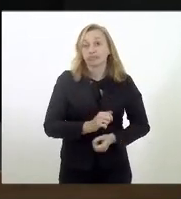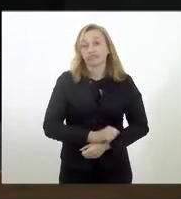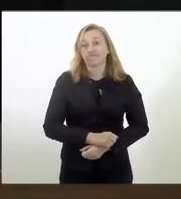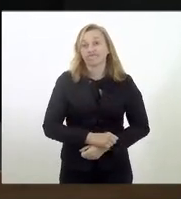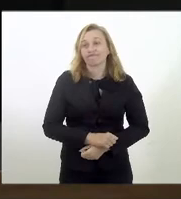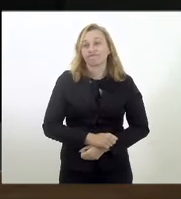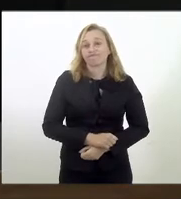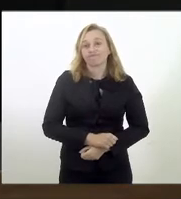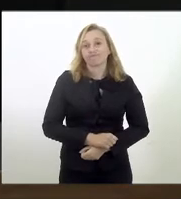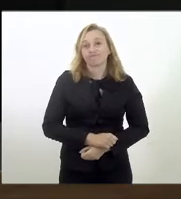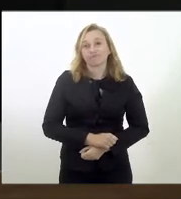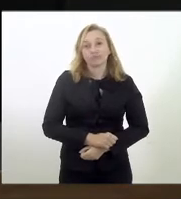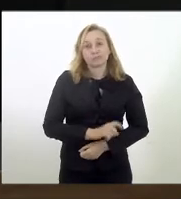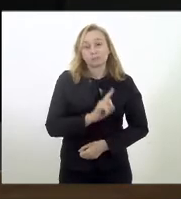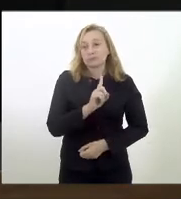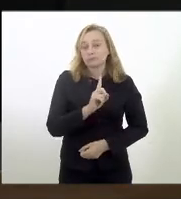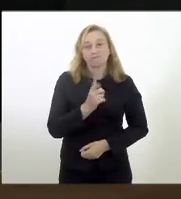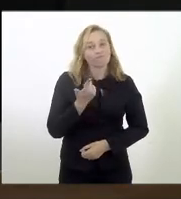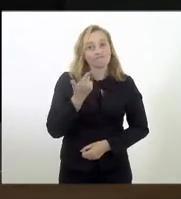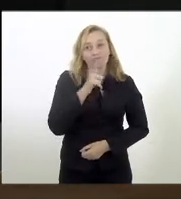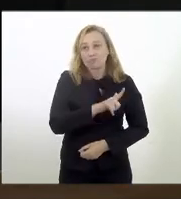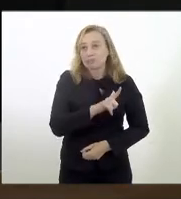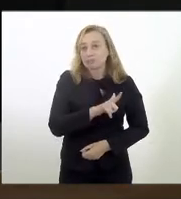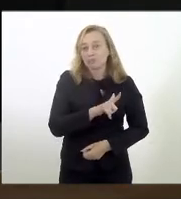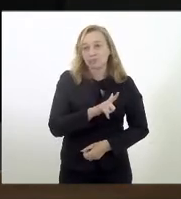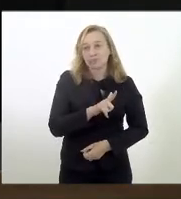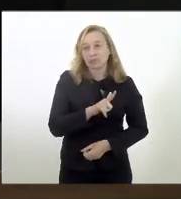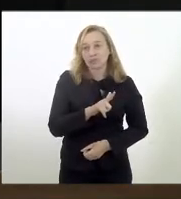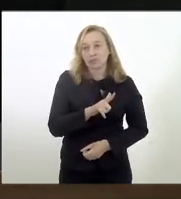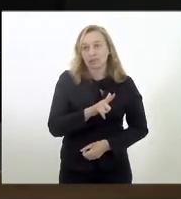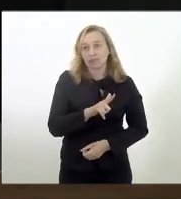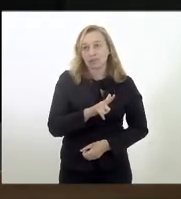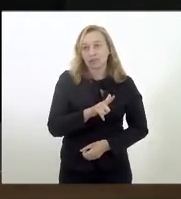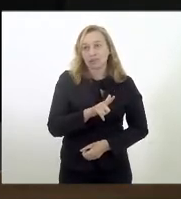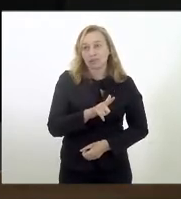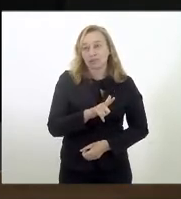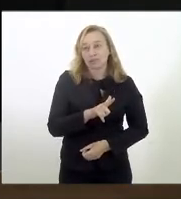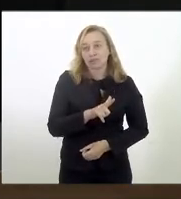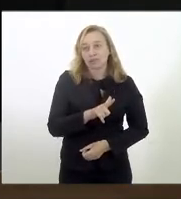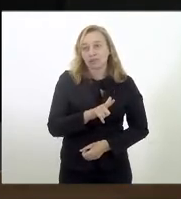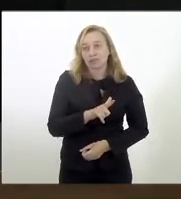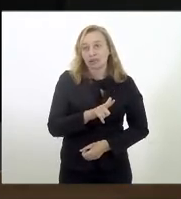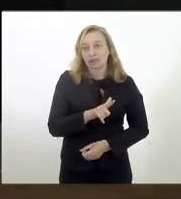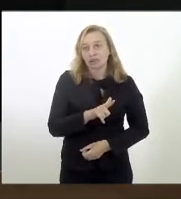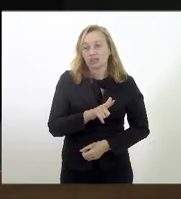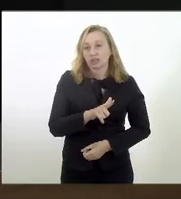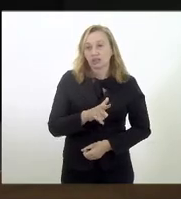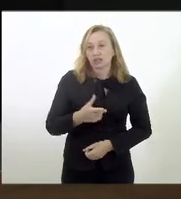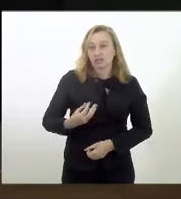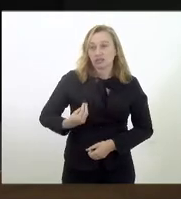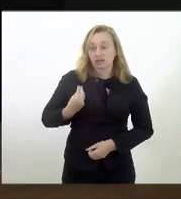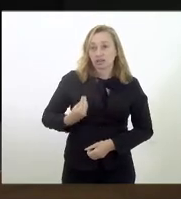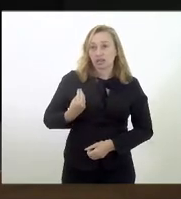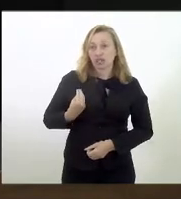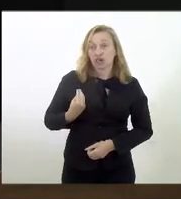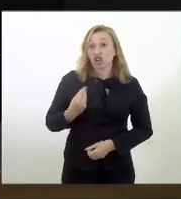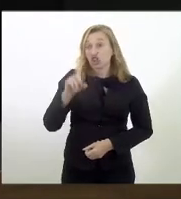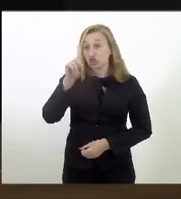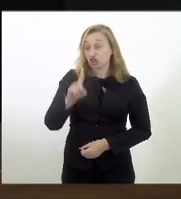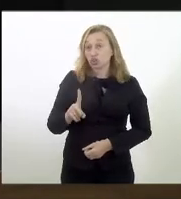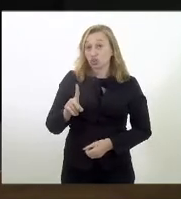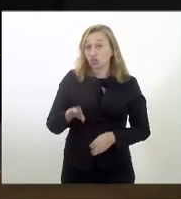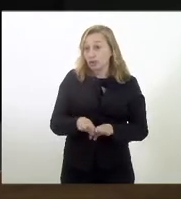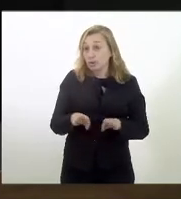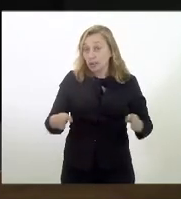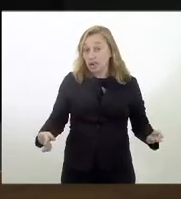não vamos mais conseguir dar presença ao diretor da mesa, não vamos mais conseguir consignar votos